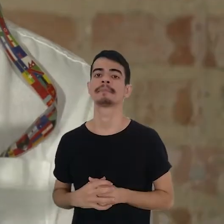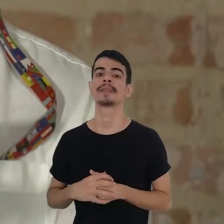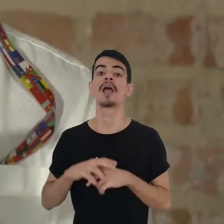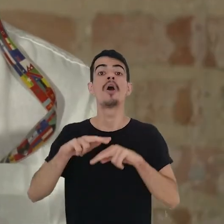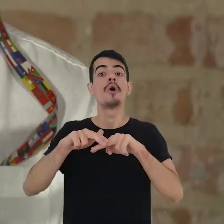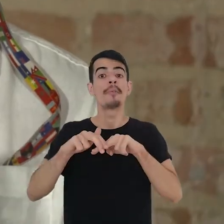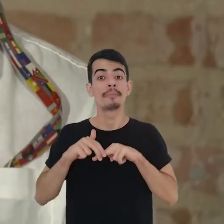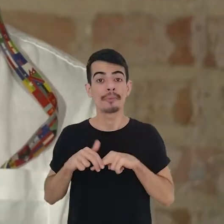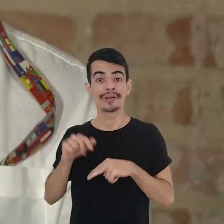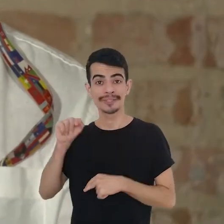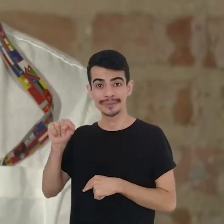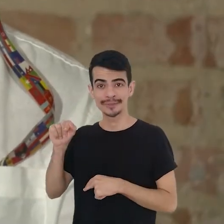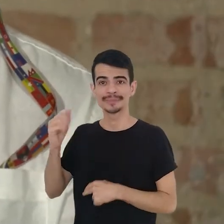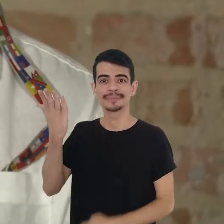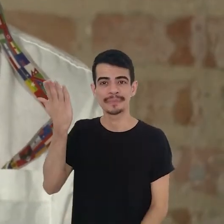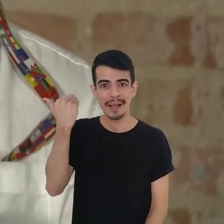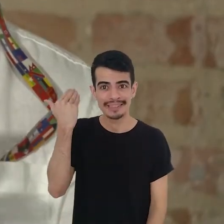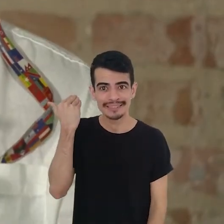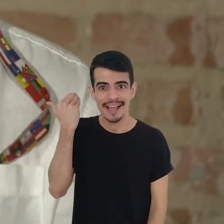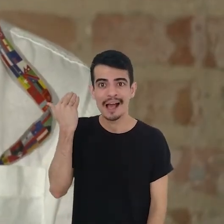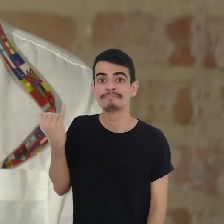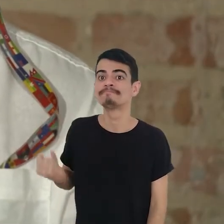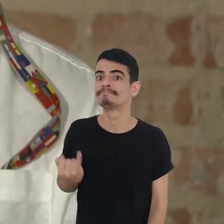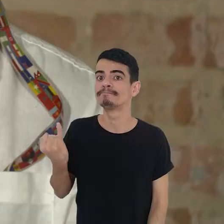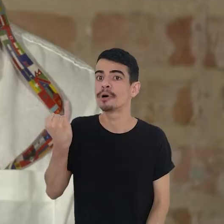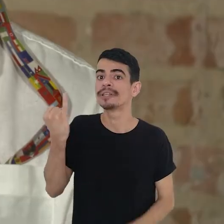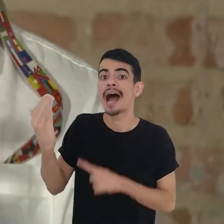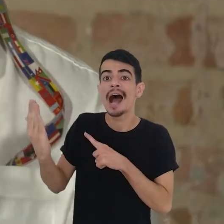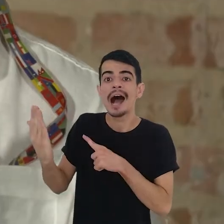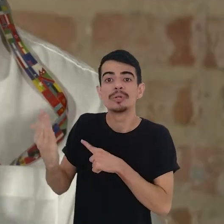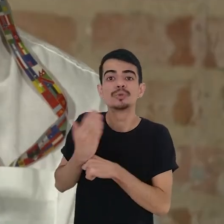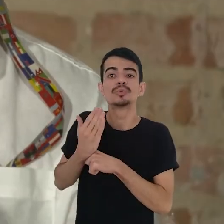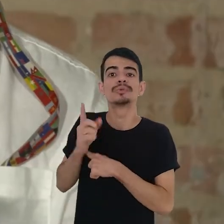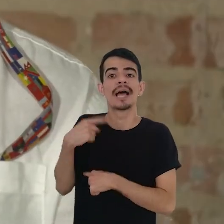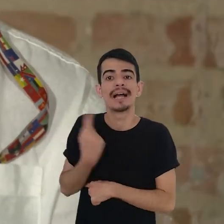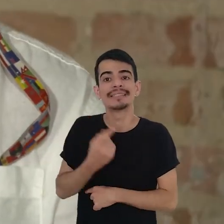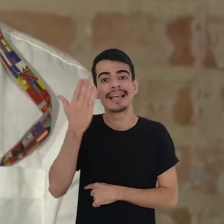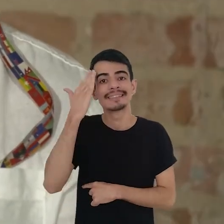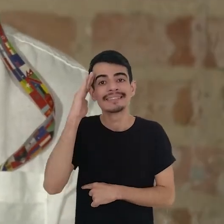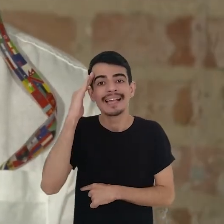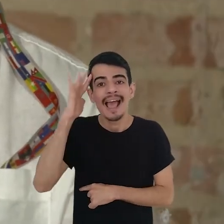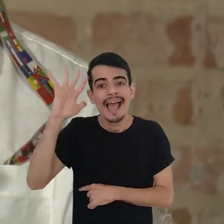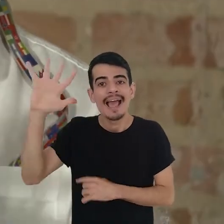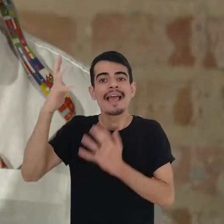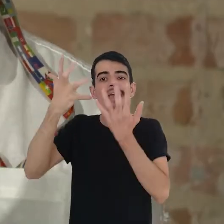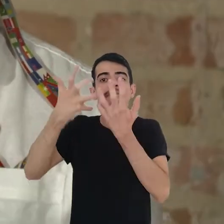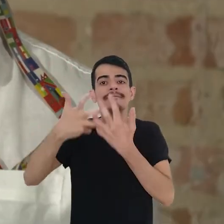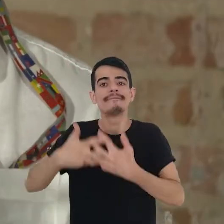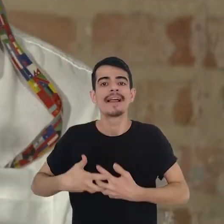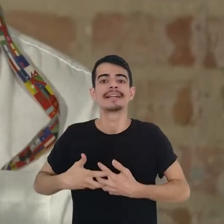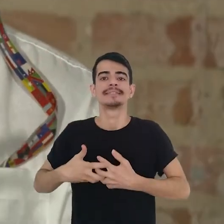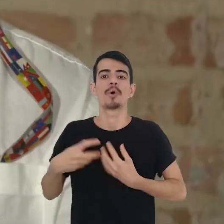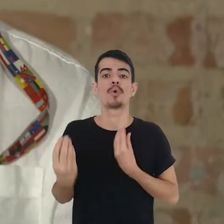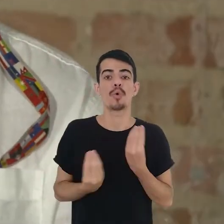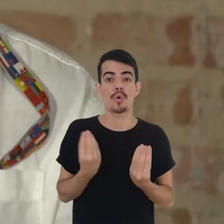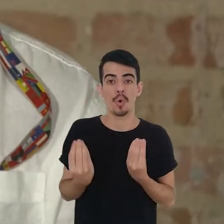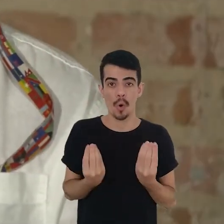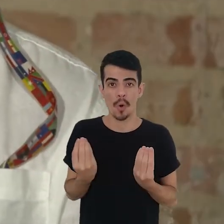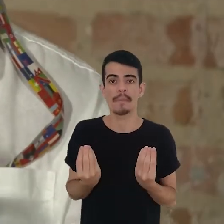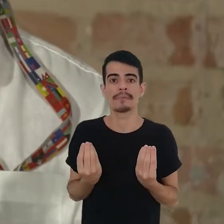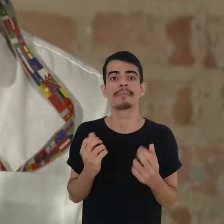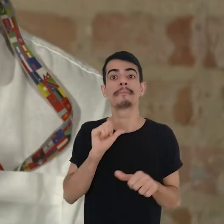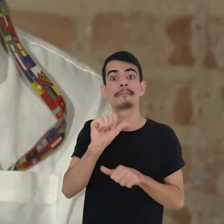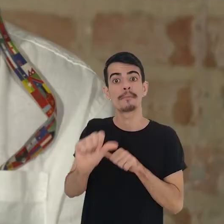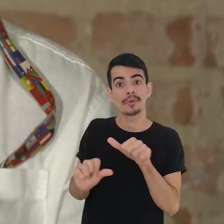Então, essas lições do passado, elas são importantes para nos fazer refletir o que essas